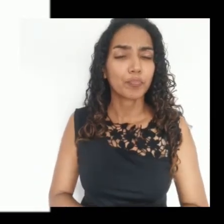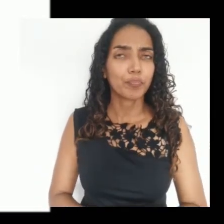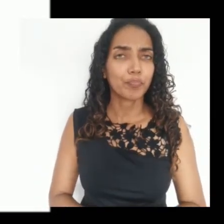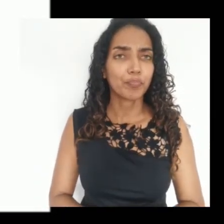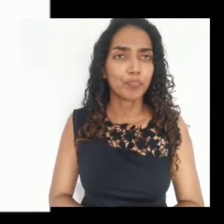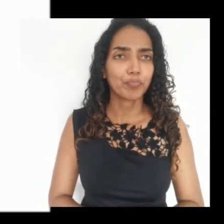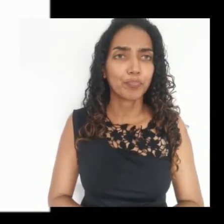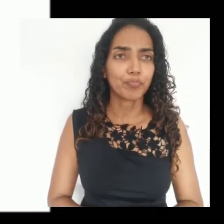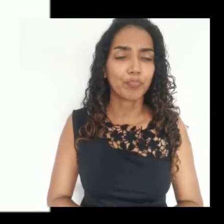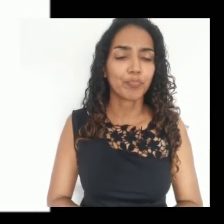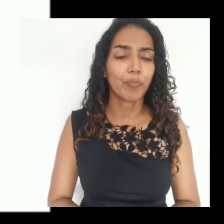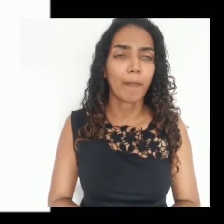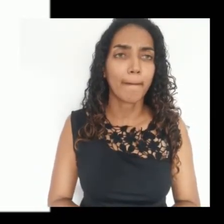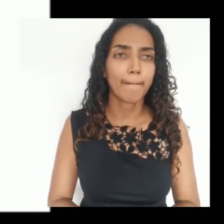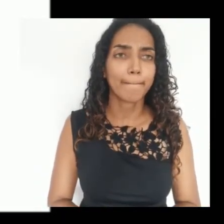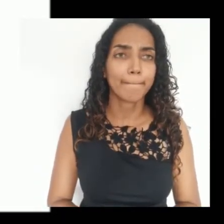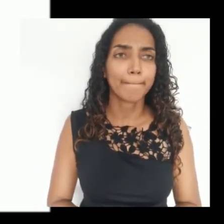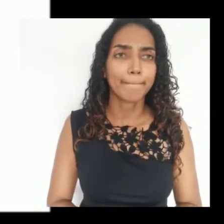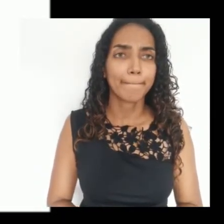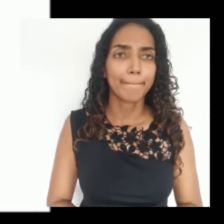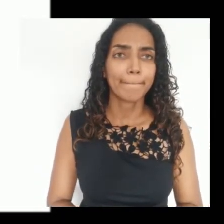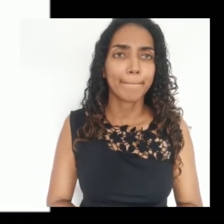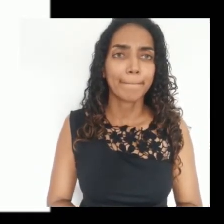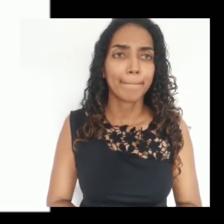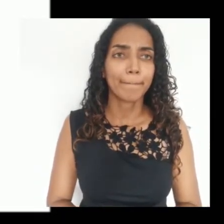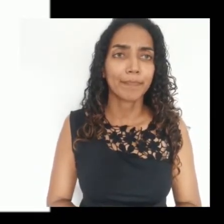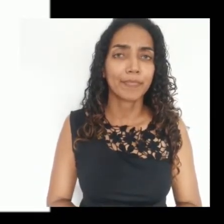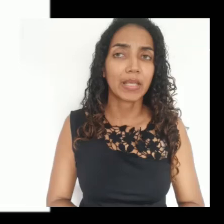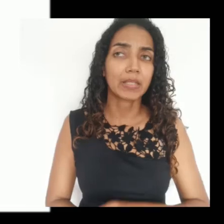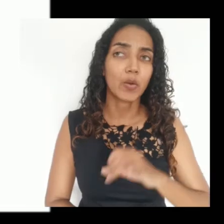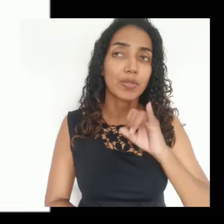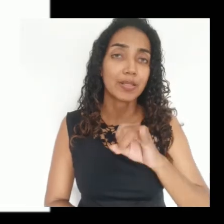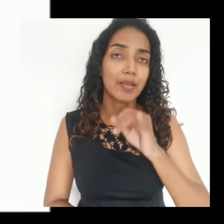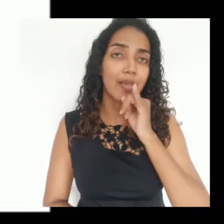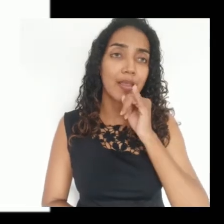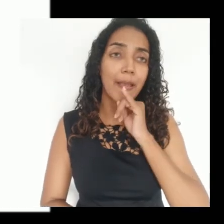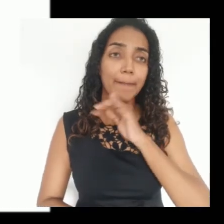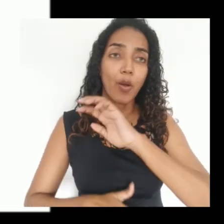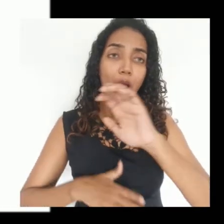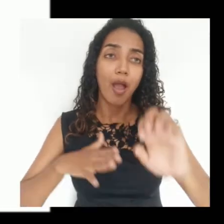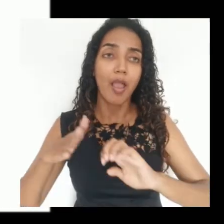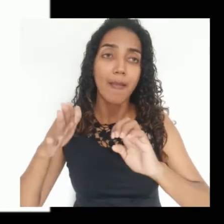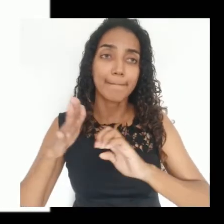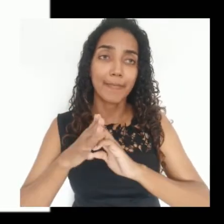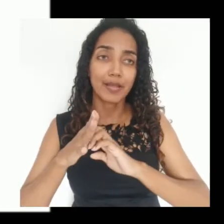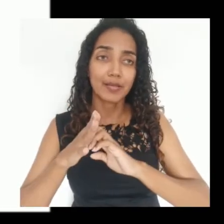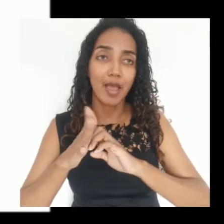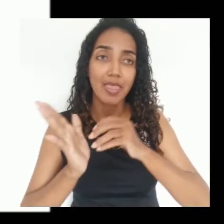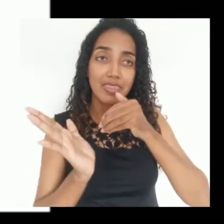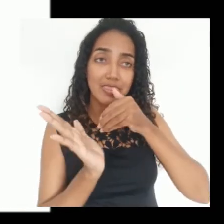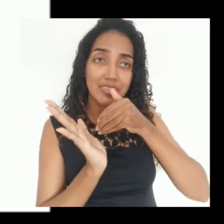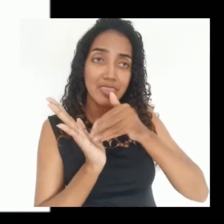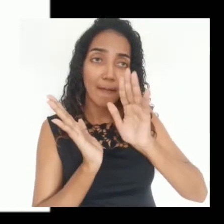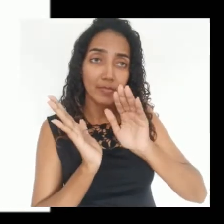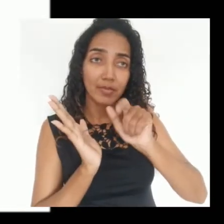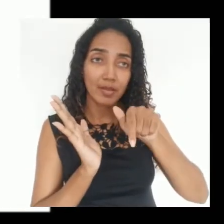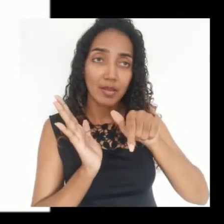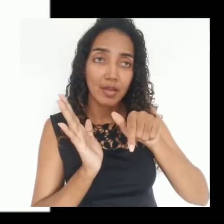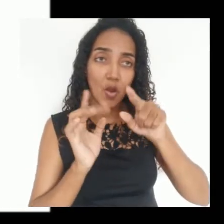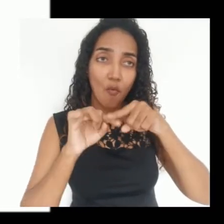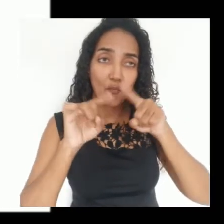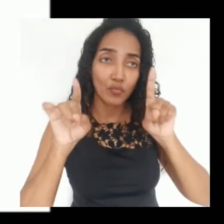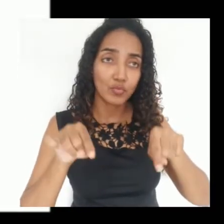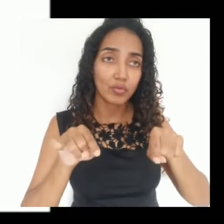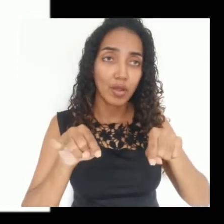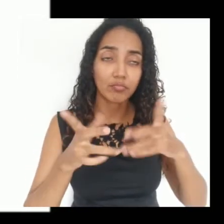depende da vida do todo. Ou seja, se o funcionário for demitido, então não vai fazer sentido para a empresa manter o